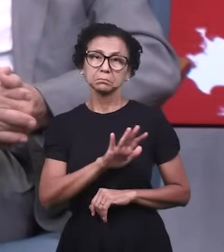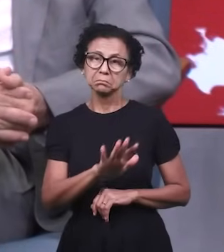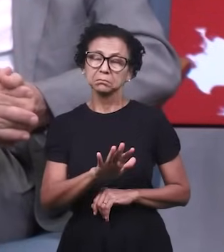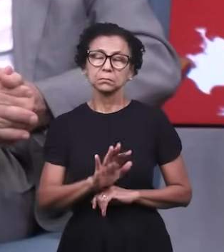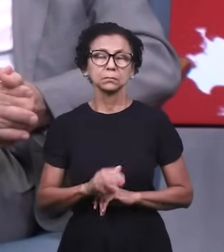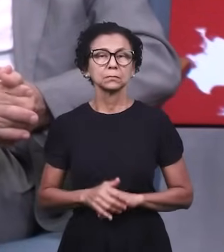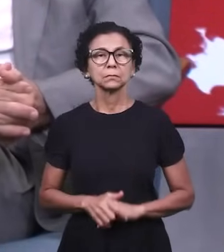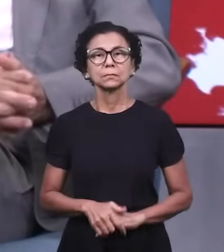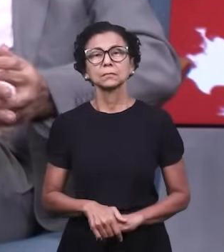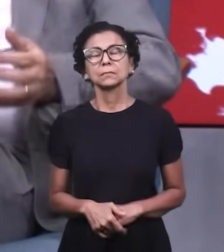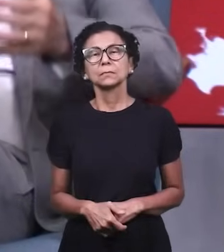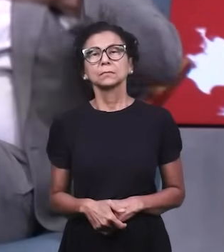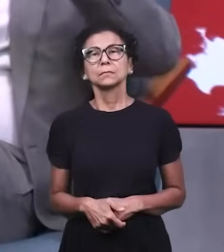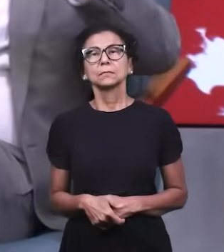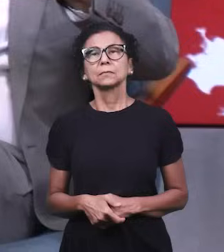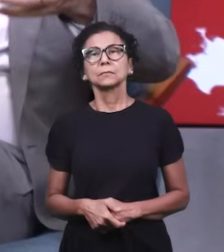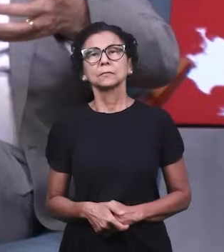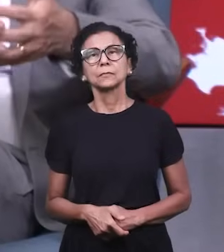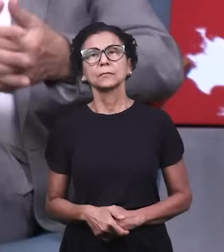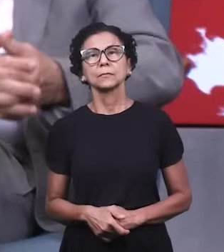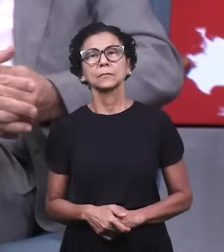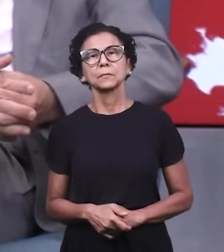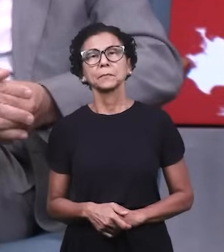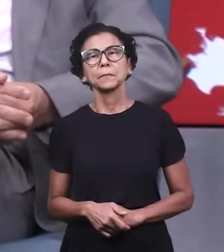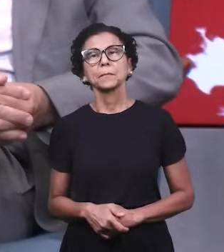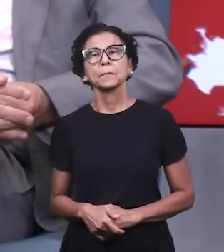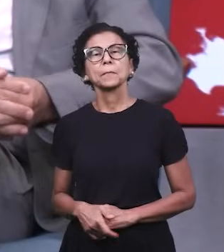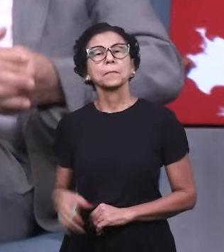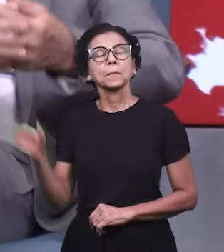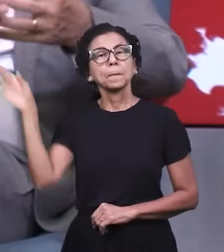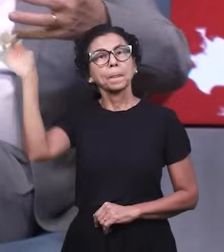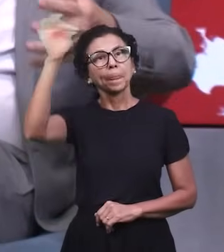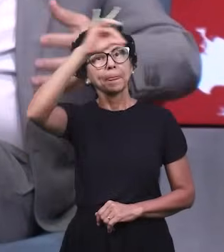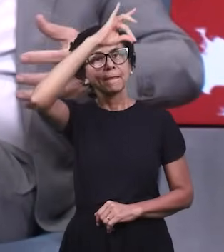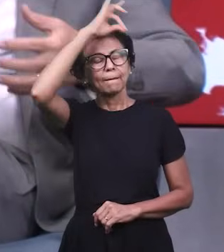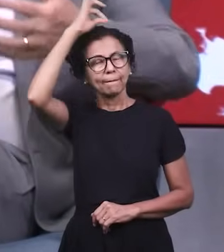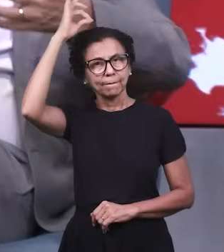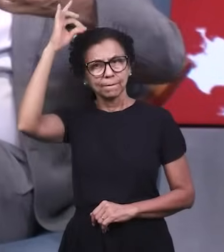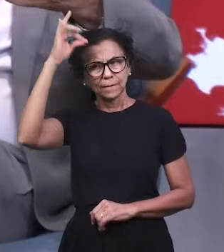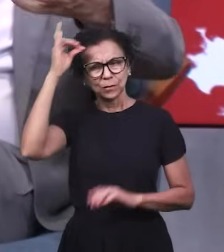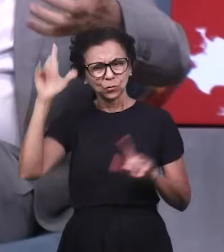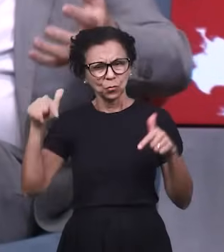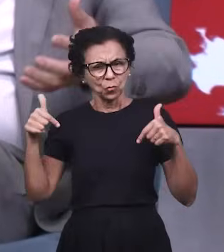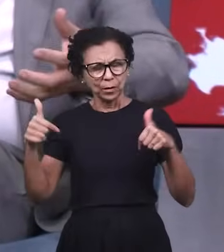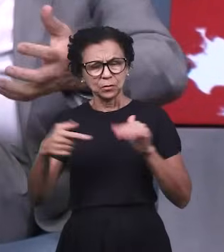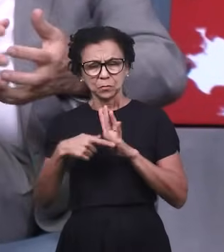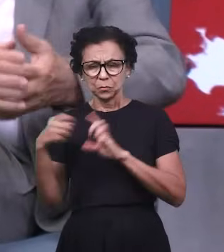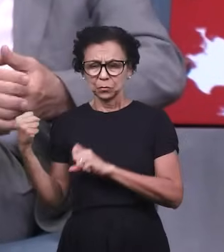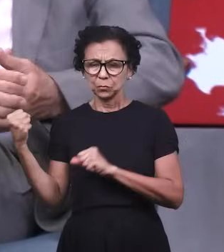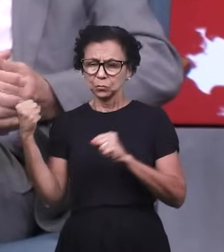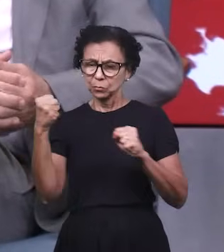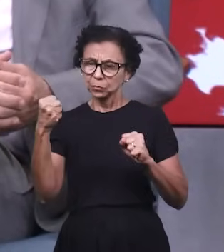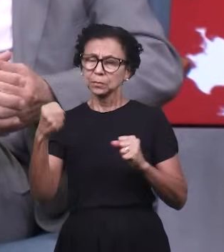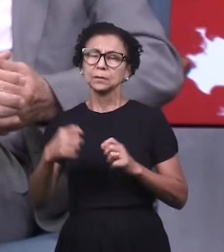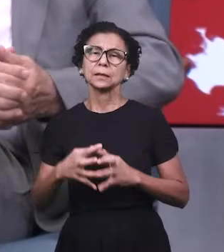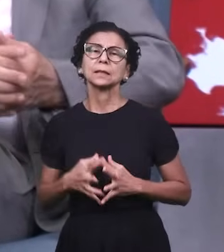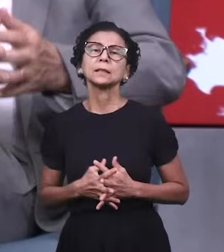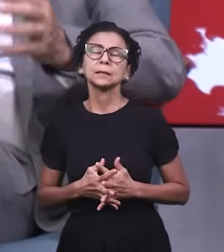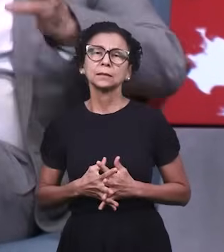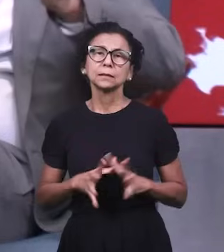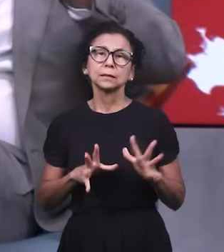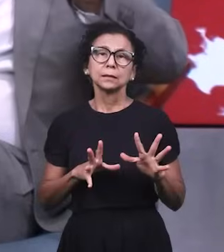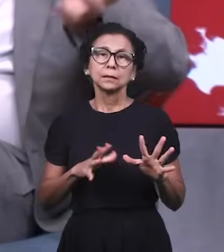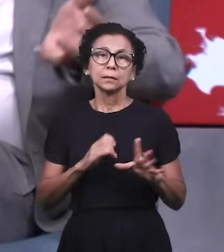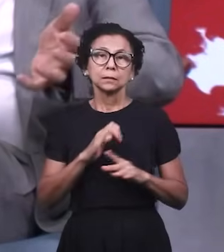cegos, o Espírito Santo opera ali para mostrar, porque toda a doutrina, né,